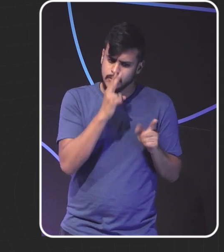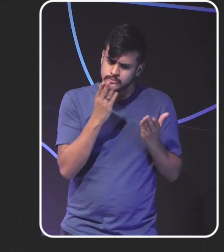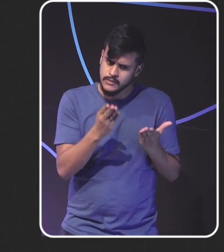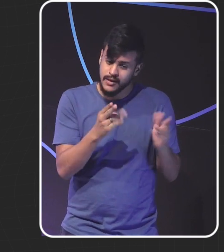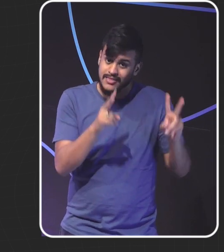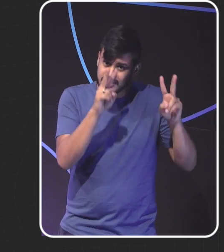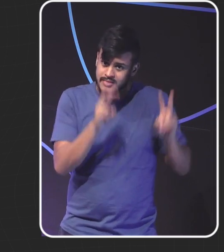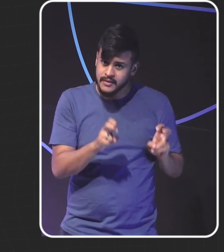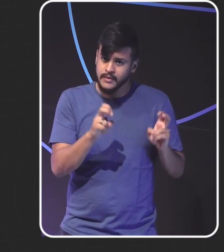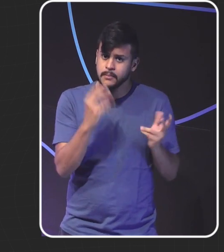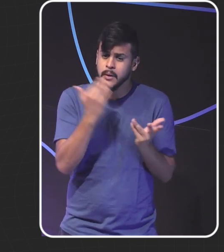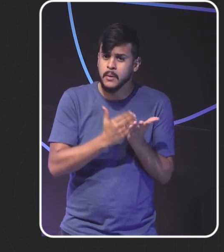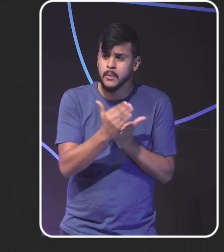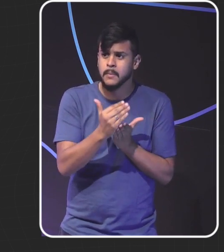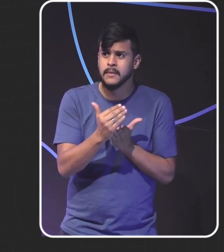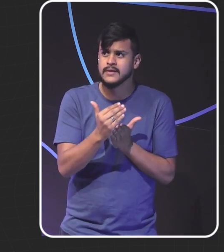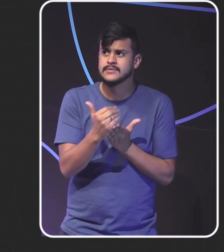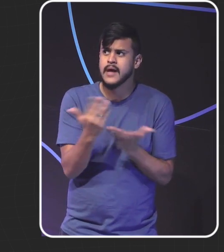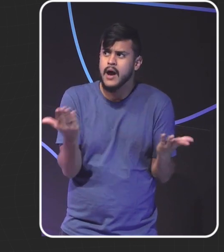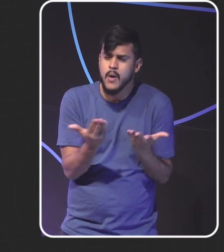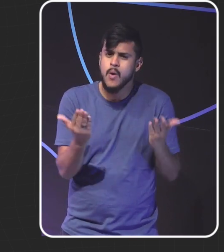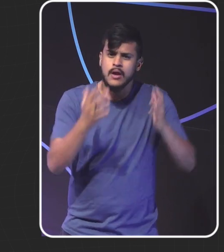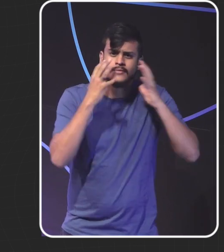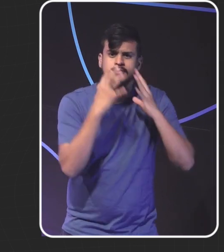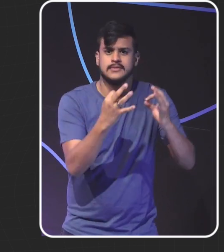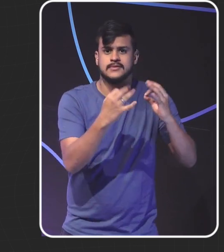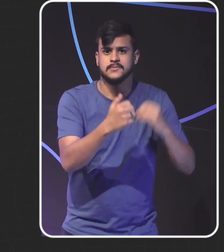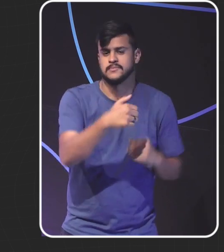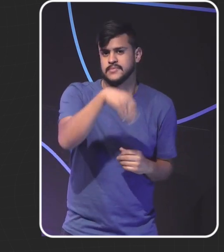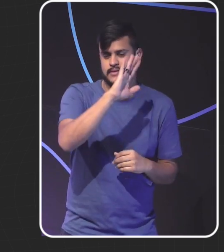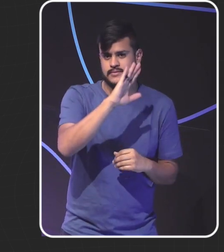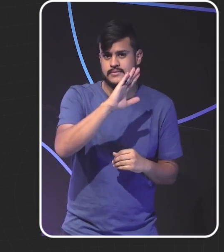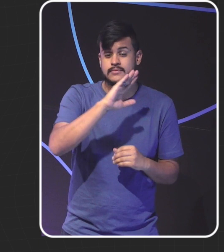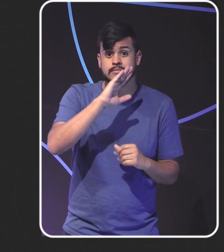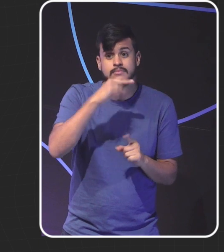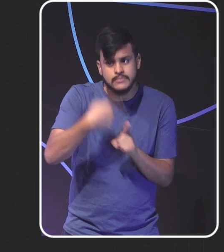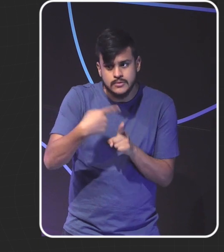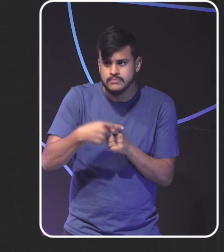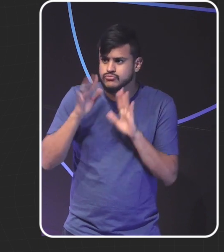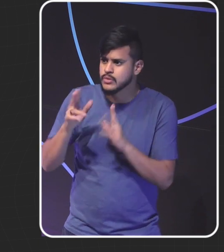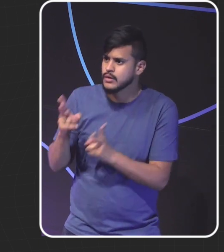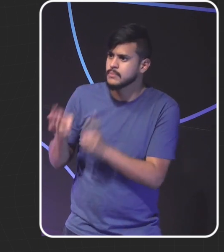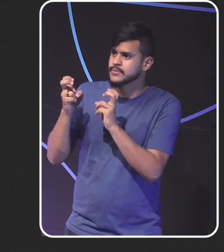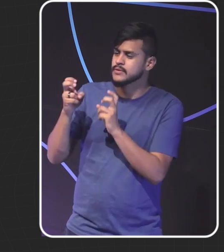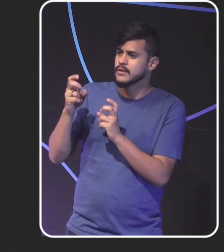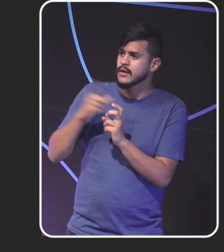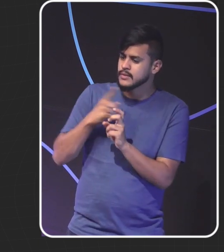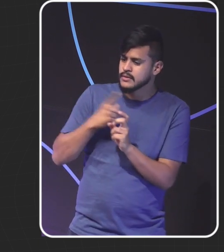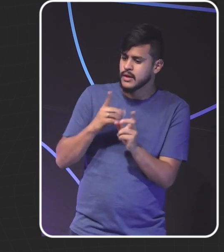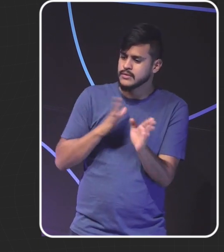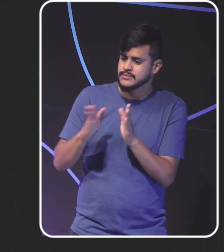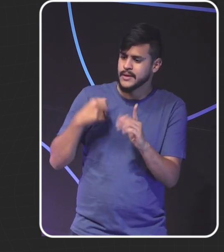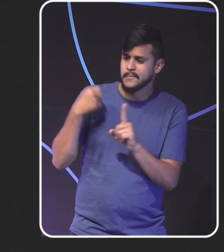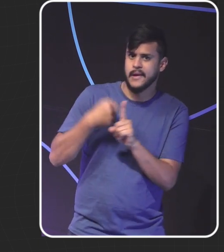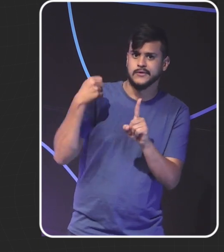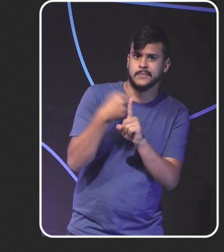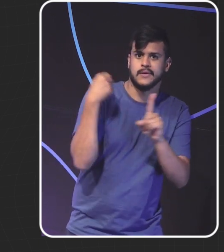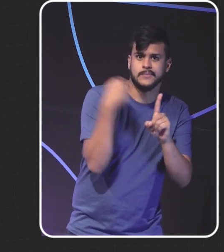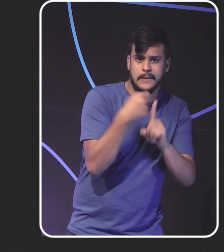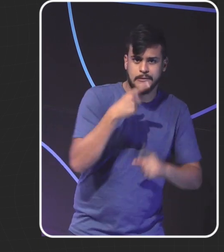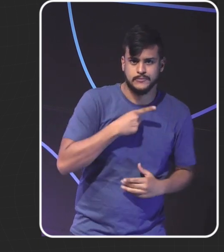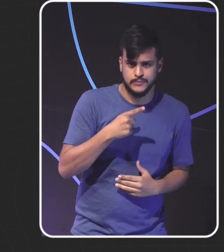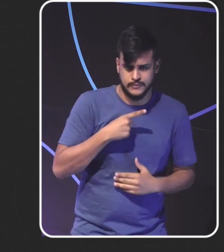mais, com mais cuidado, porque a gente já começa a perceber certos impactos da acessibilidade. E aí, para começar, eu